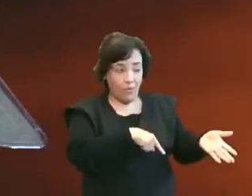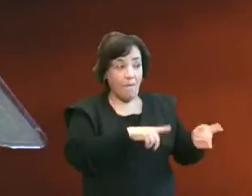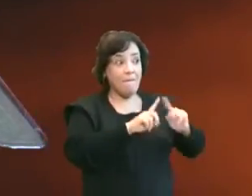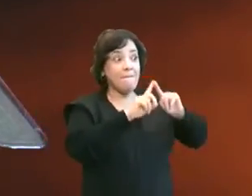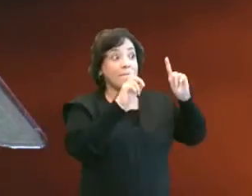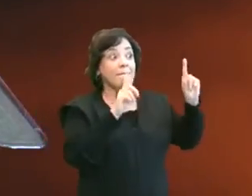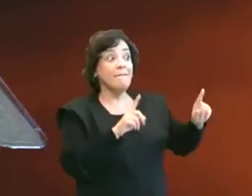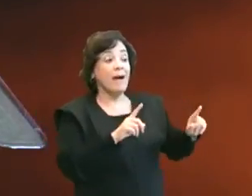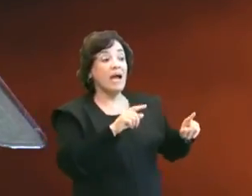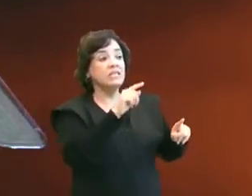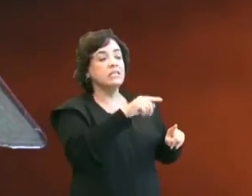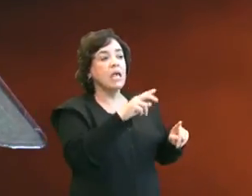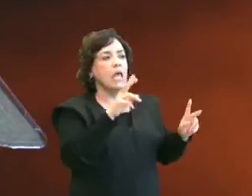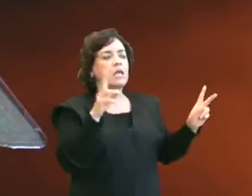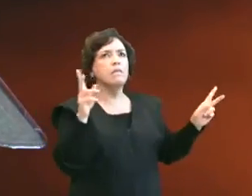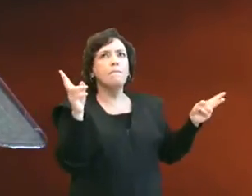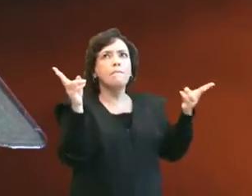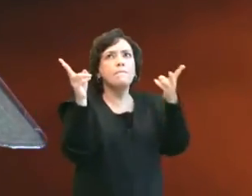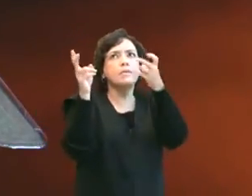o assobio do vento.